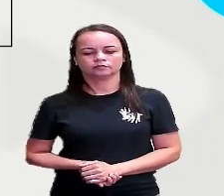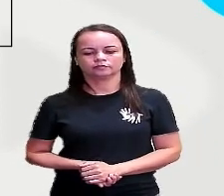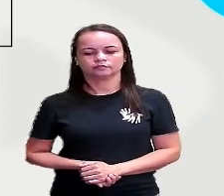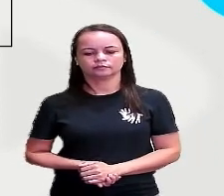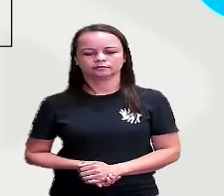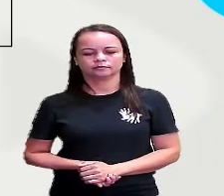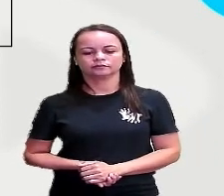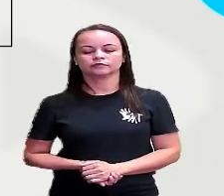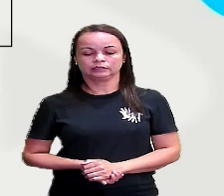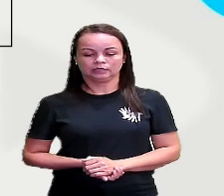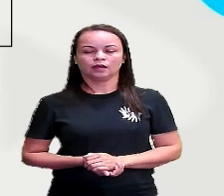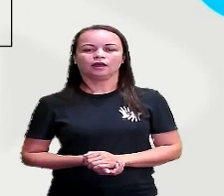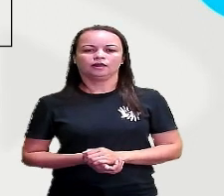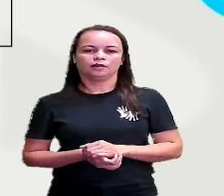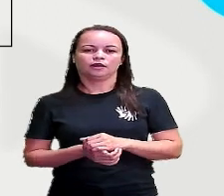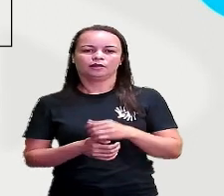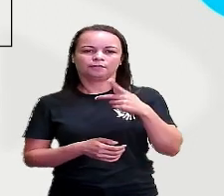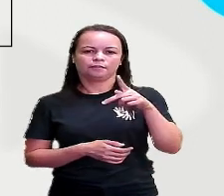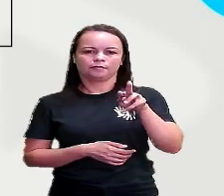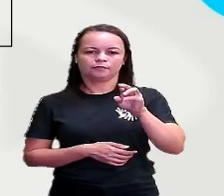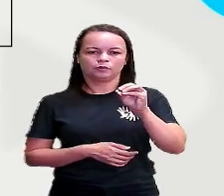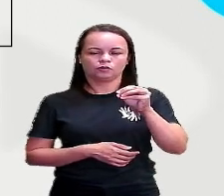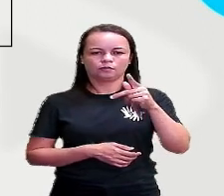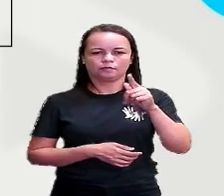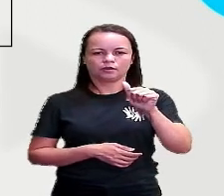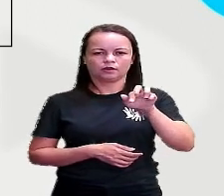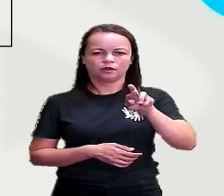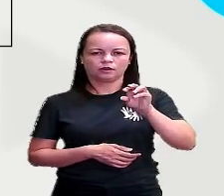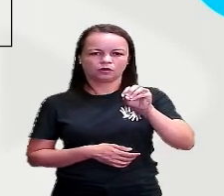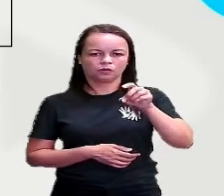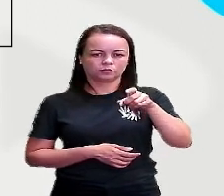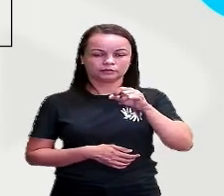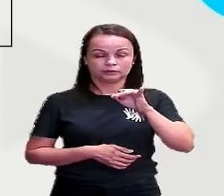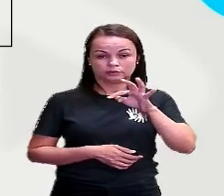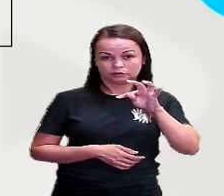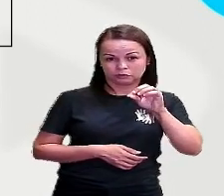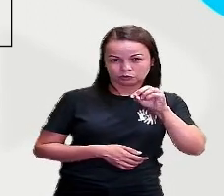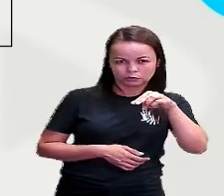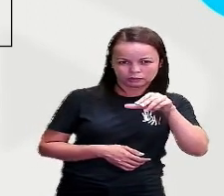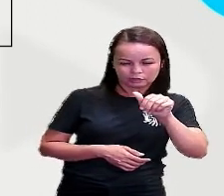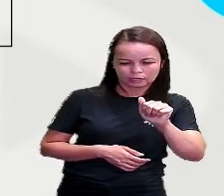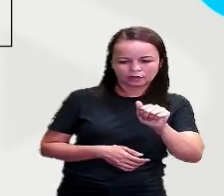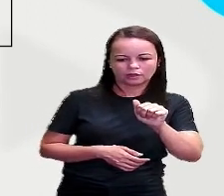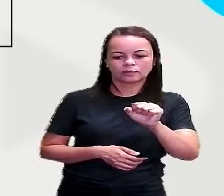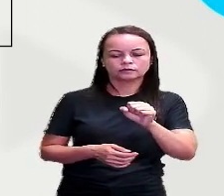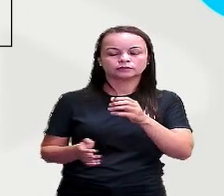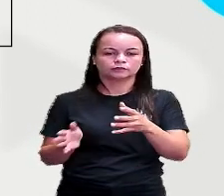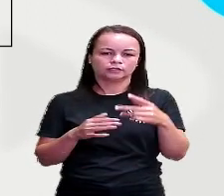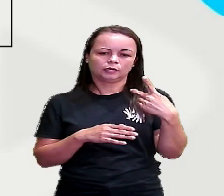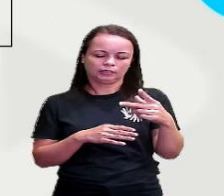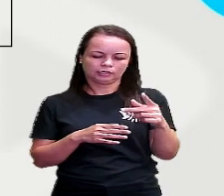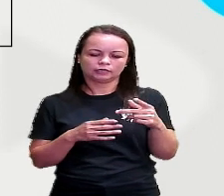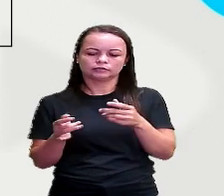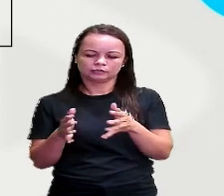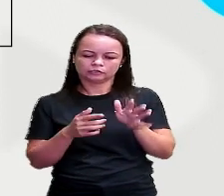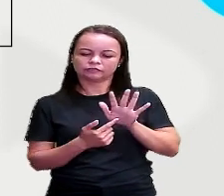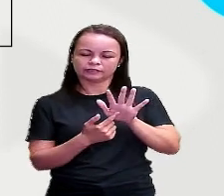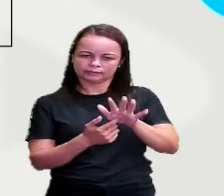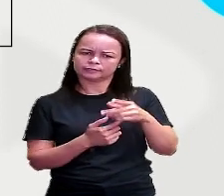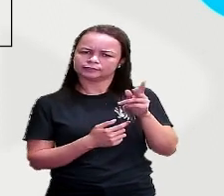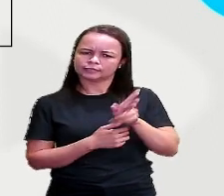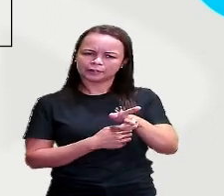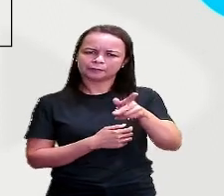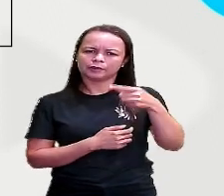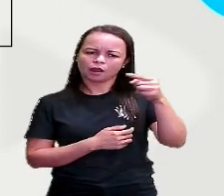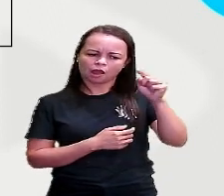A proparoxítona, como eu disse, é a regra mais fácil, né? Porque identificou que é a proparoxítona, automaticamente ela vai ser acentuada,